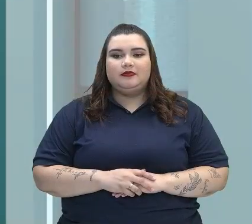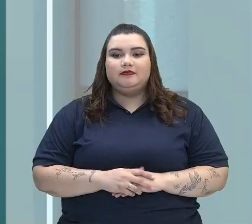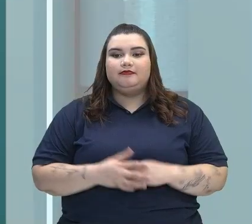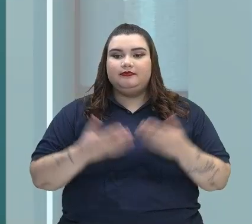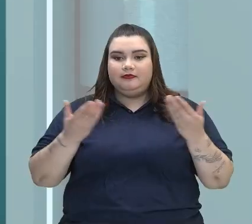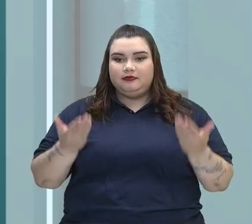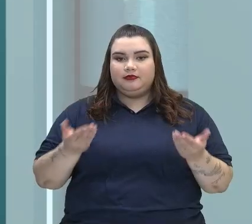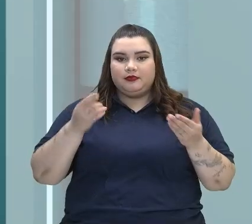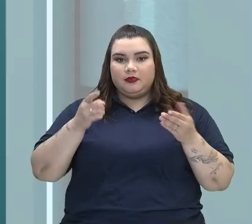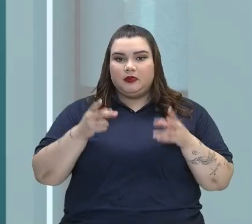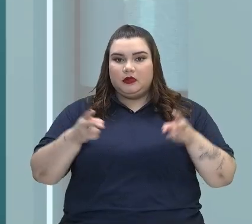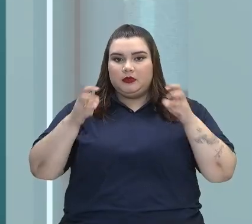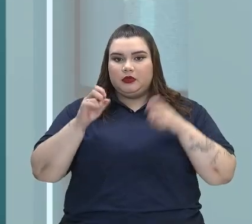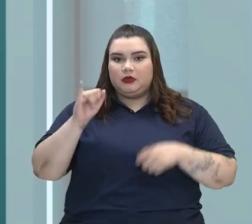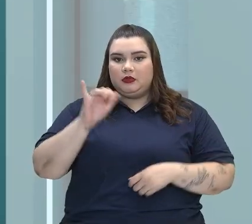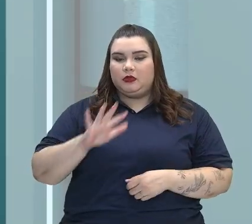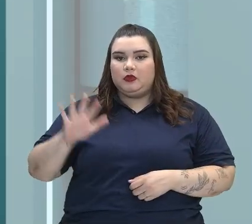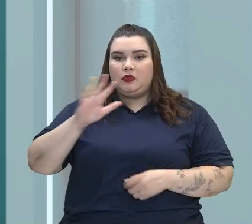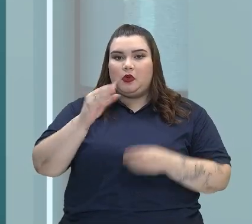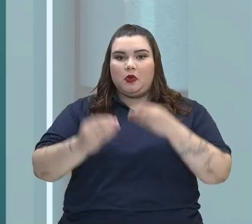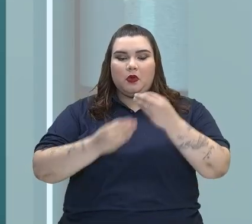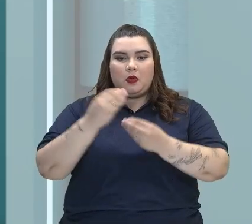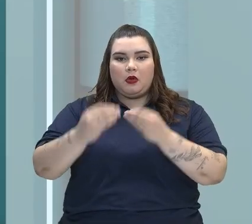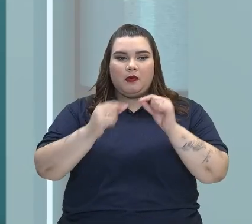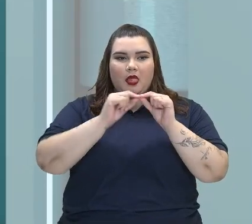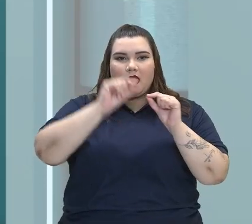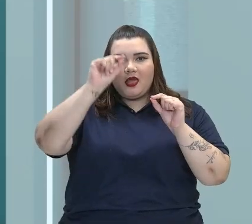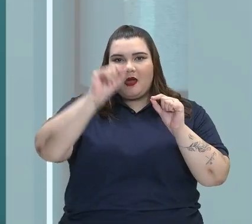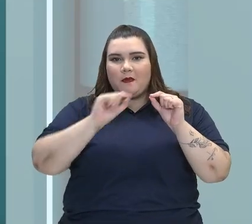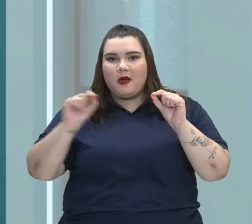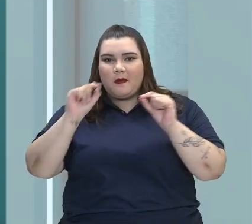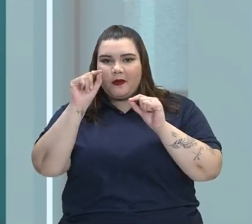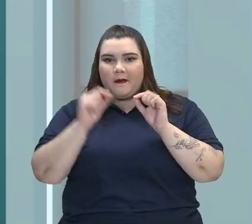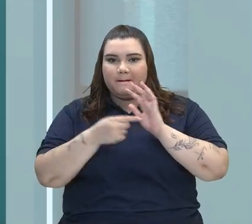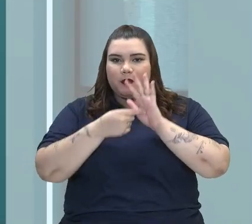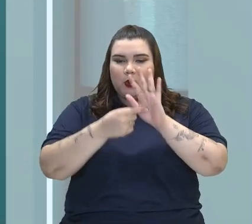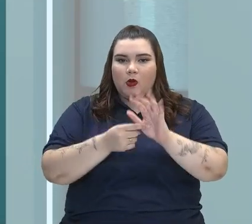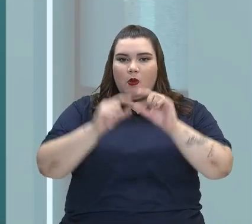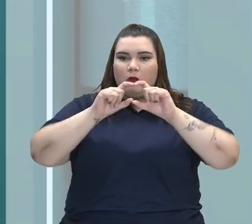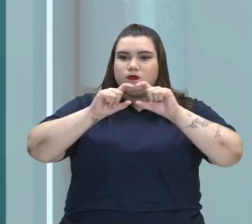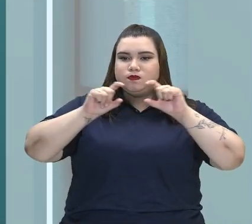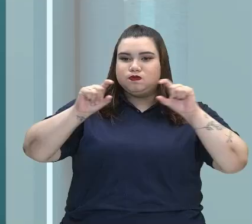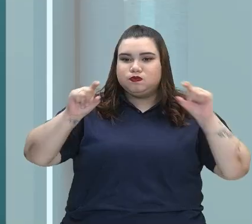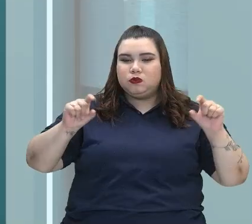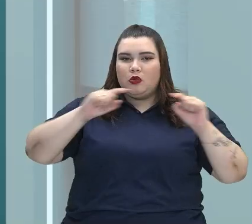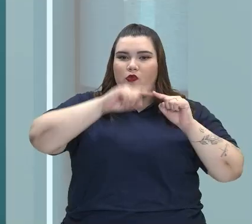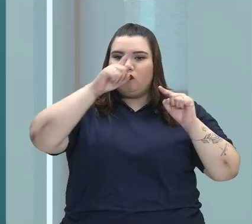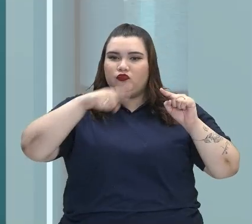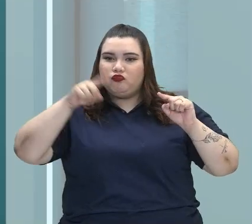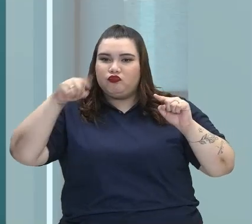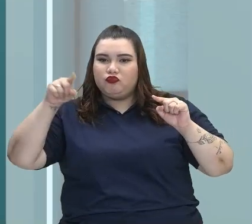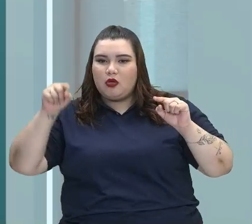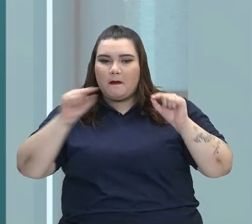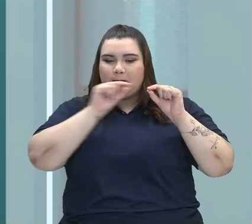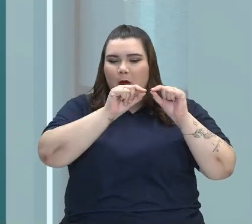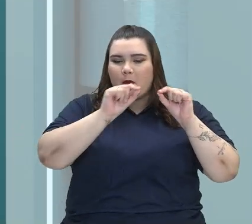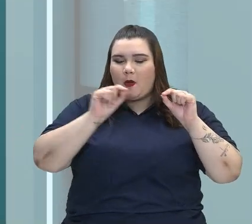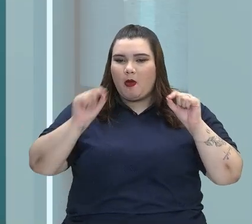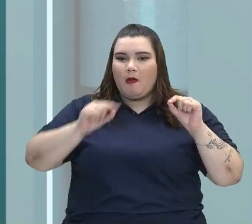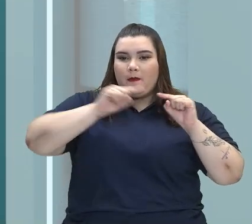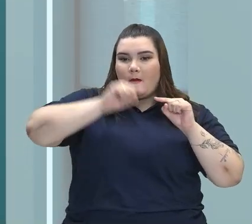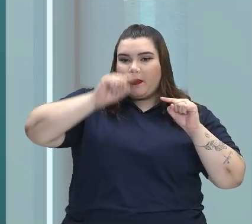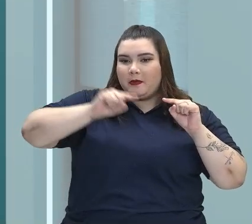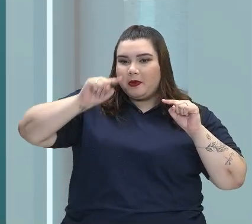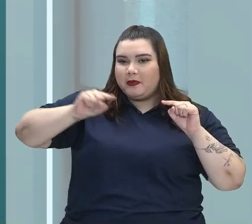Vocês viram a imagem, como as linhas também apareciam ali? As linhas grossas, onduladas, quebradas, zigue-zague,